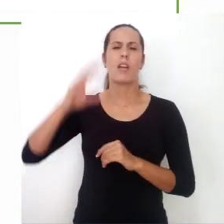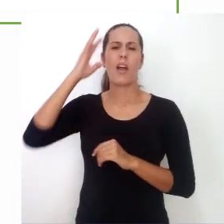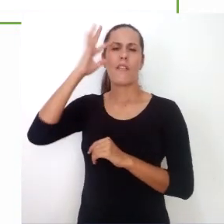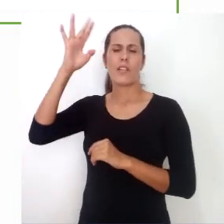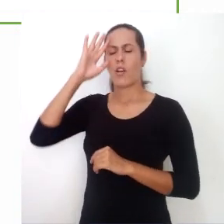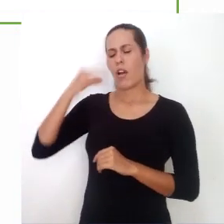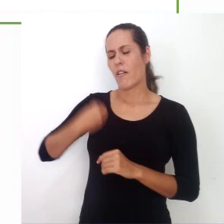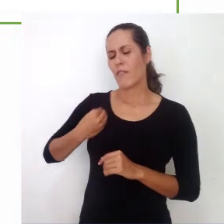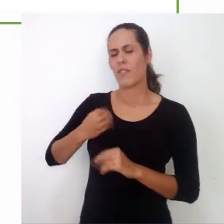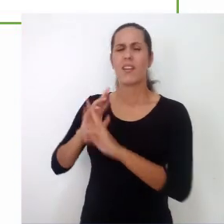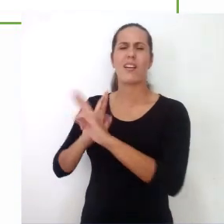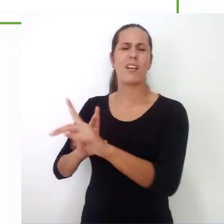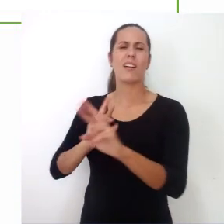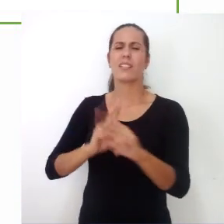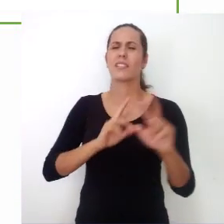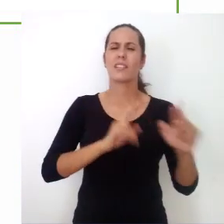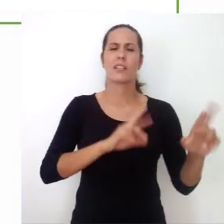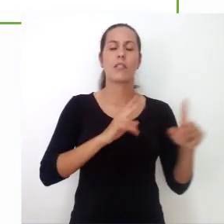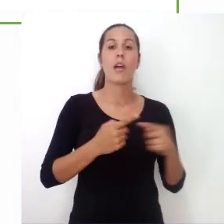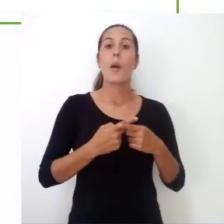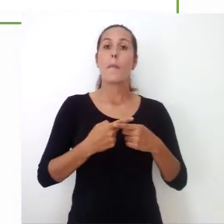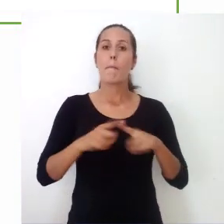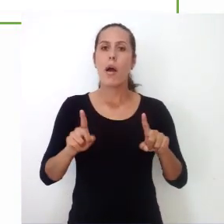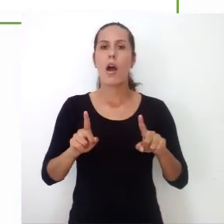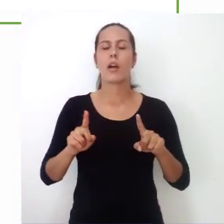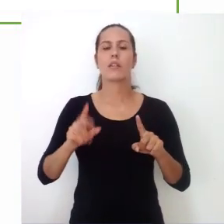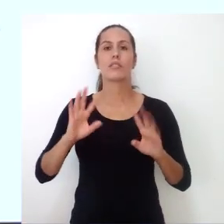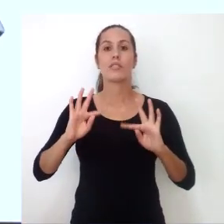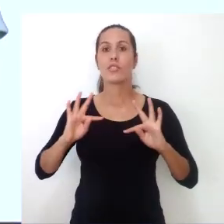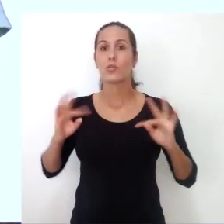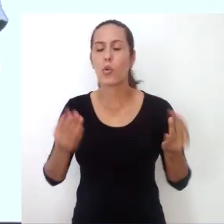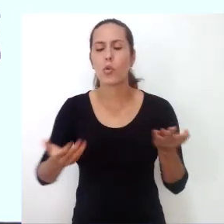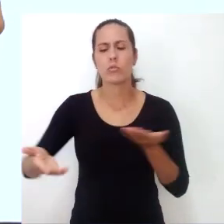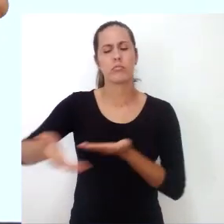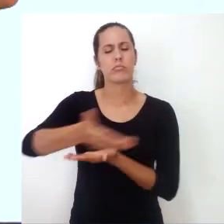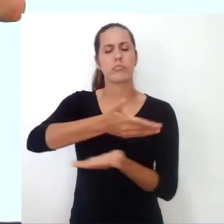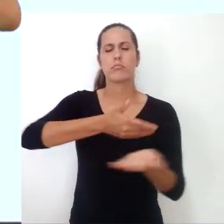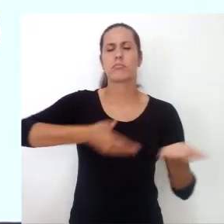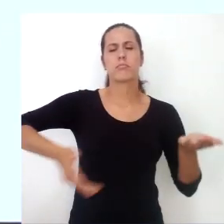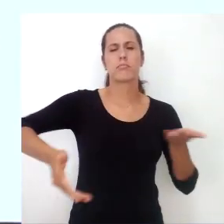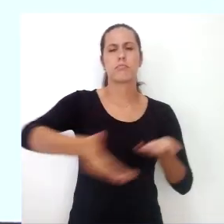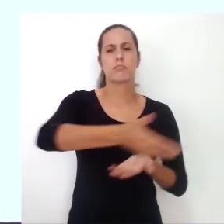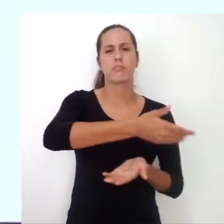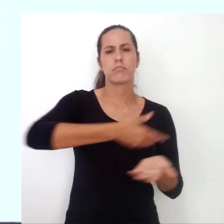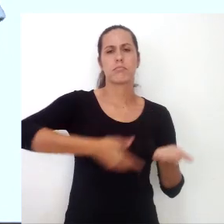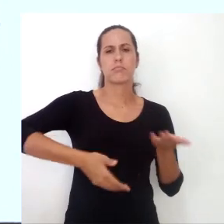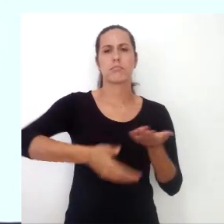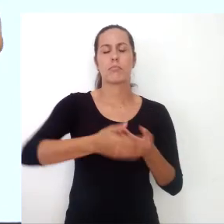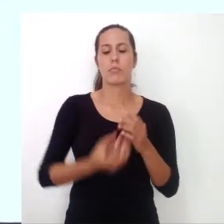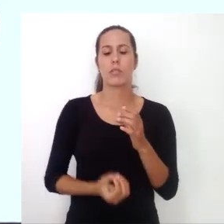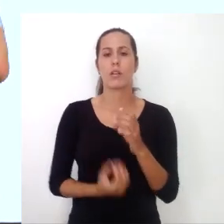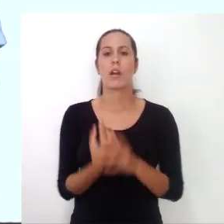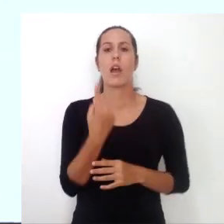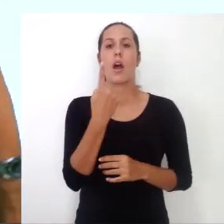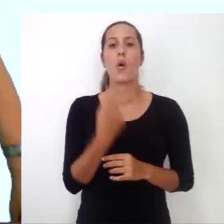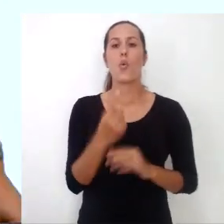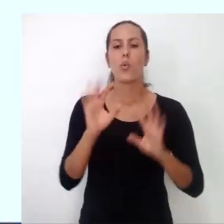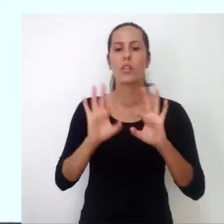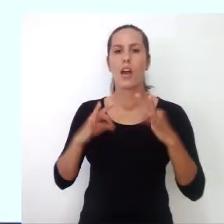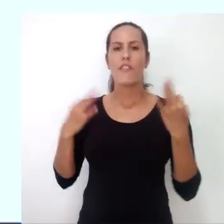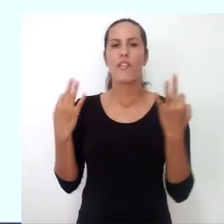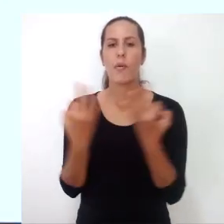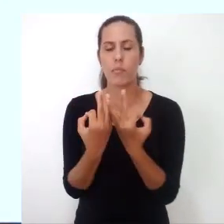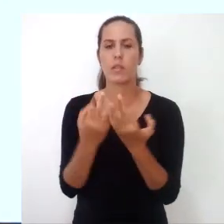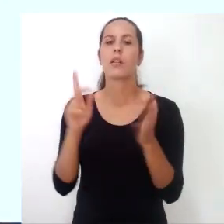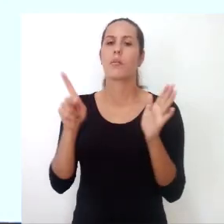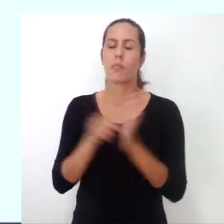fé, filosofia de vida diferentes, mas estão em harmonia, por todas elas pertencerem a uma única família, a